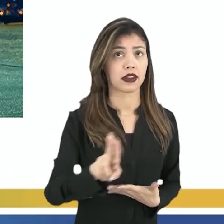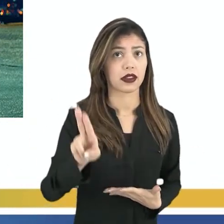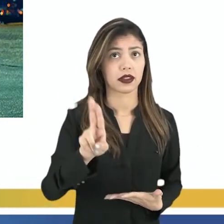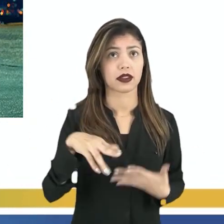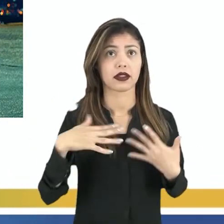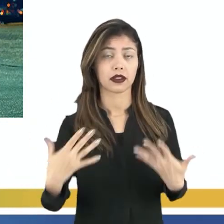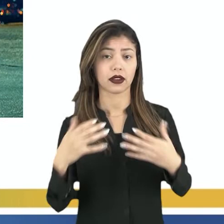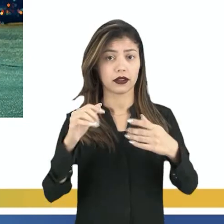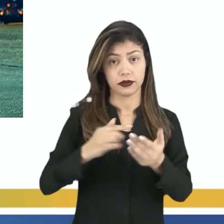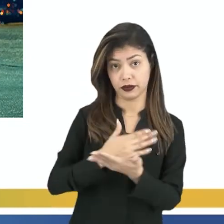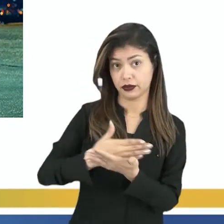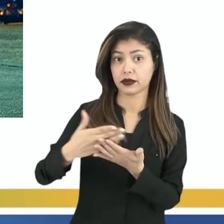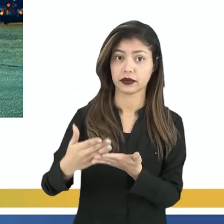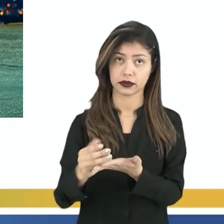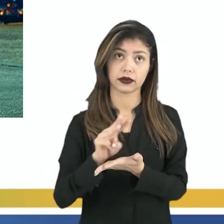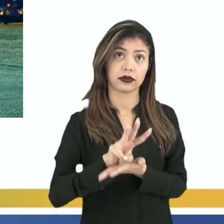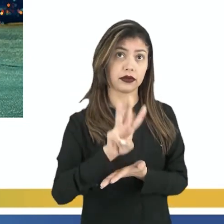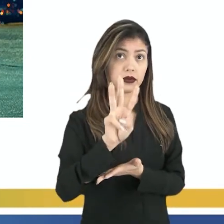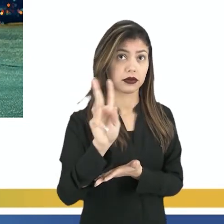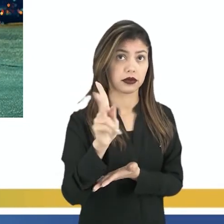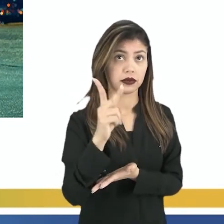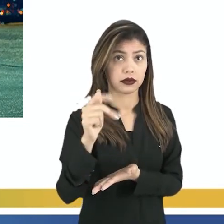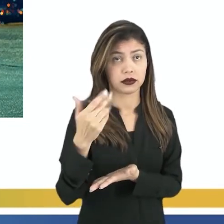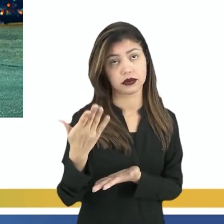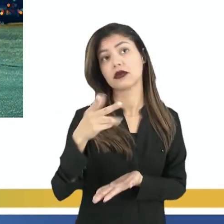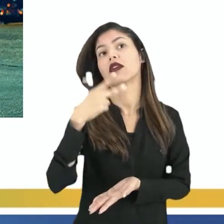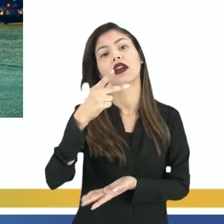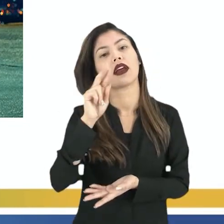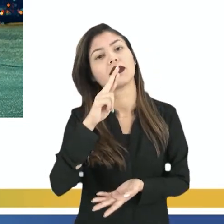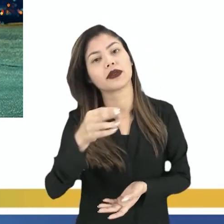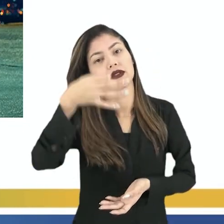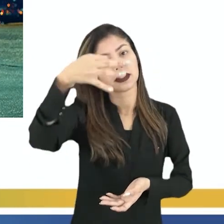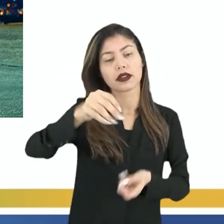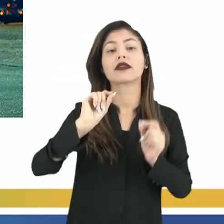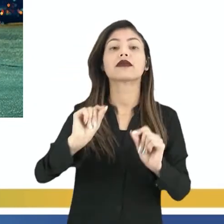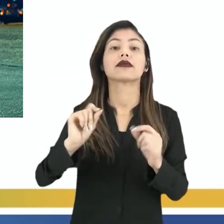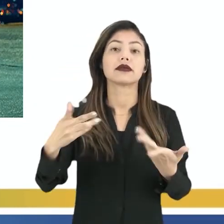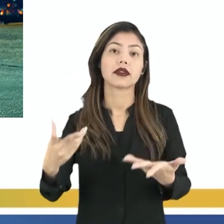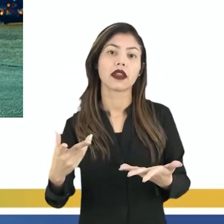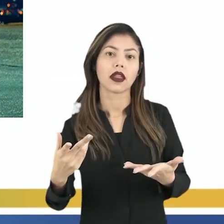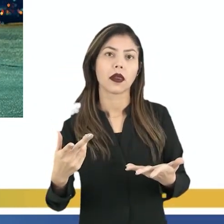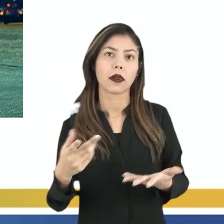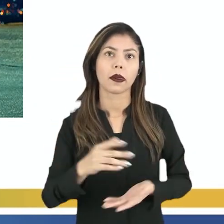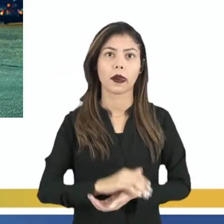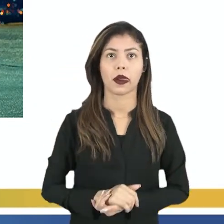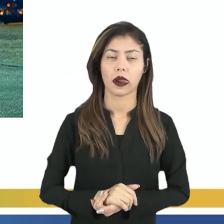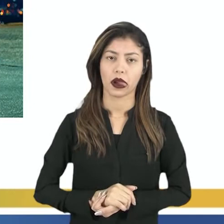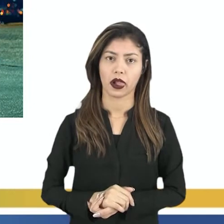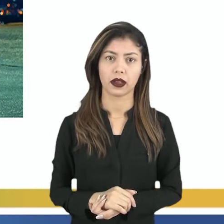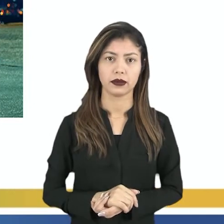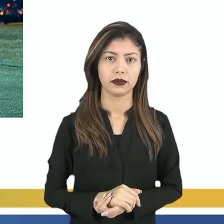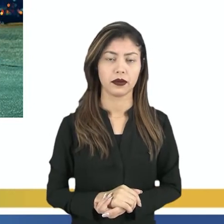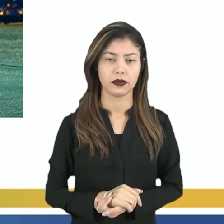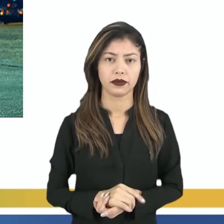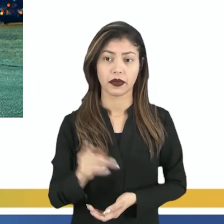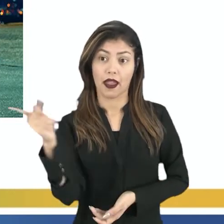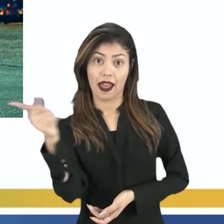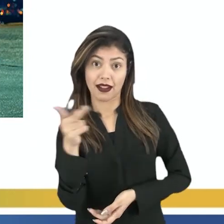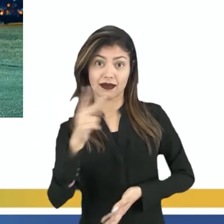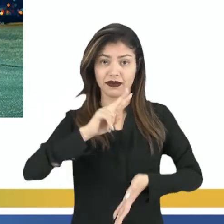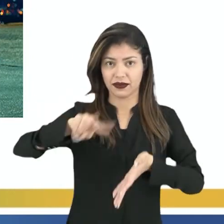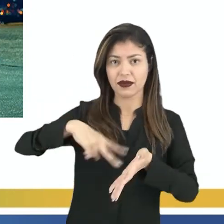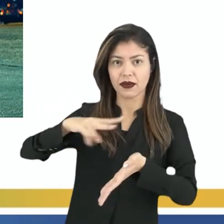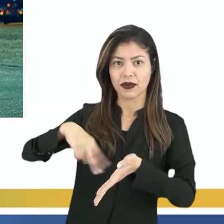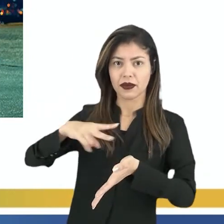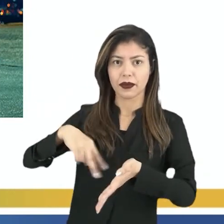double H question no início, né? Que eu falei para vocês. Então, a resposta correta seria they are dancing, ok? Eles